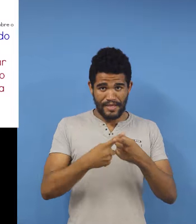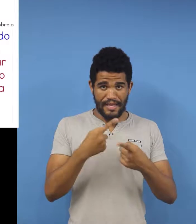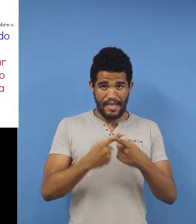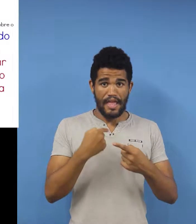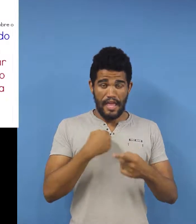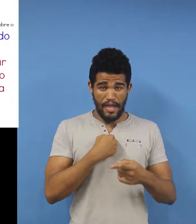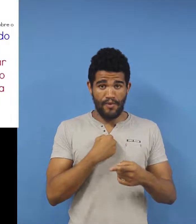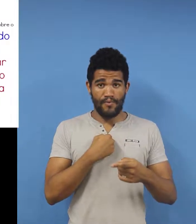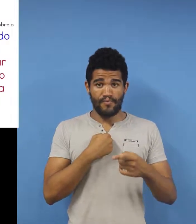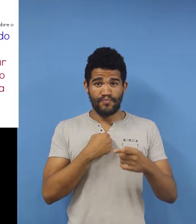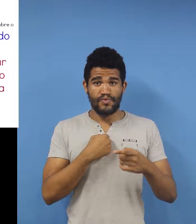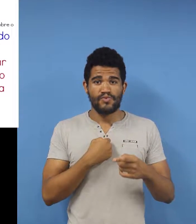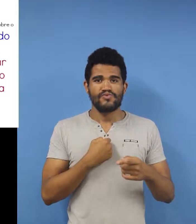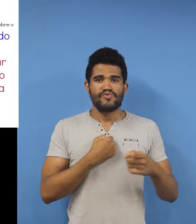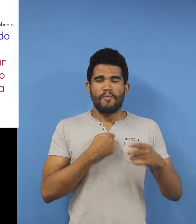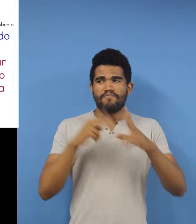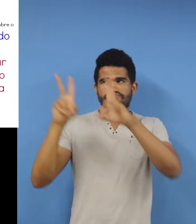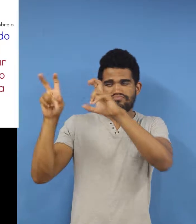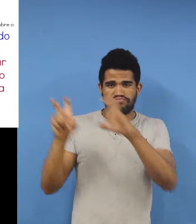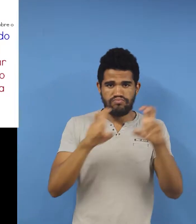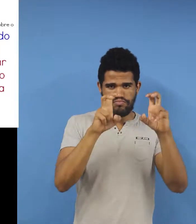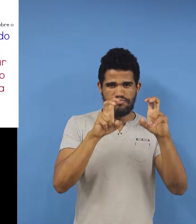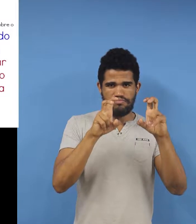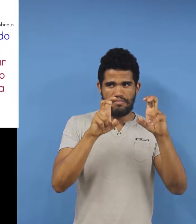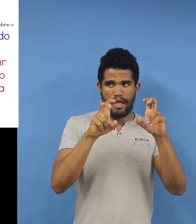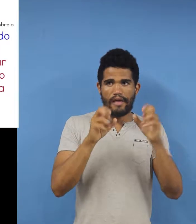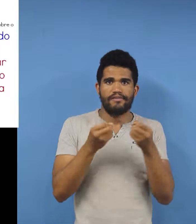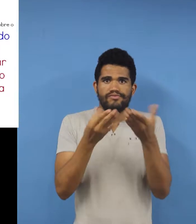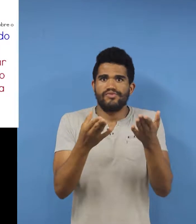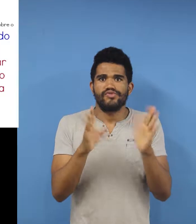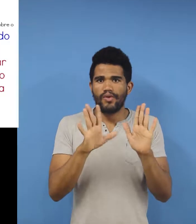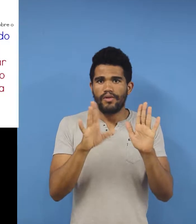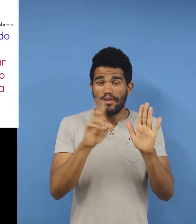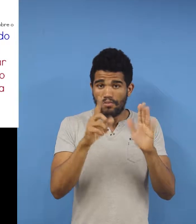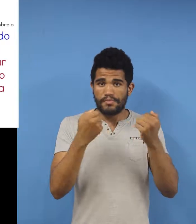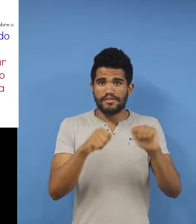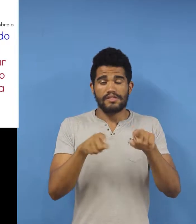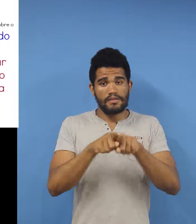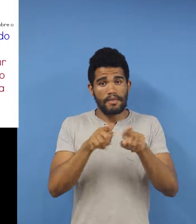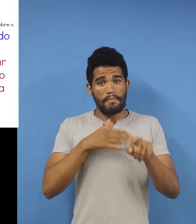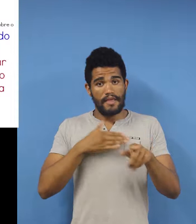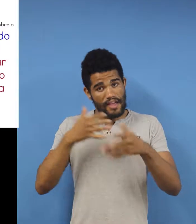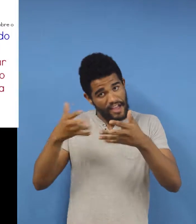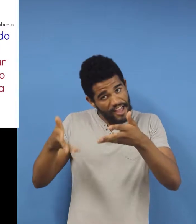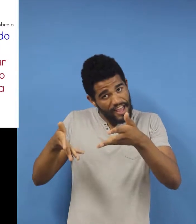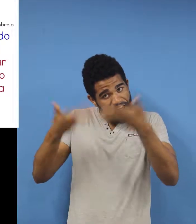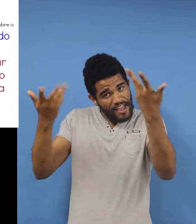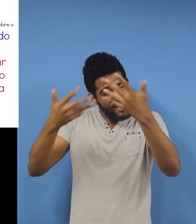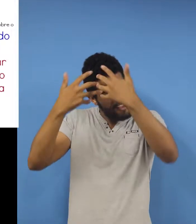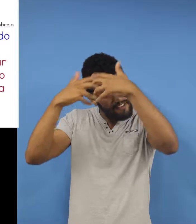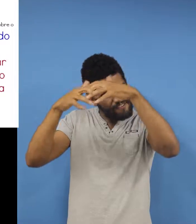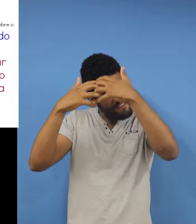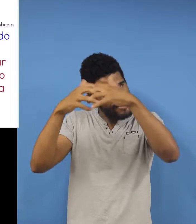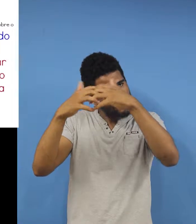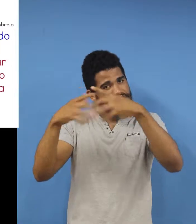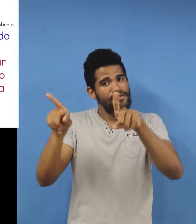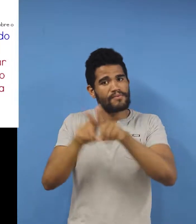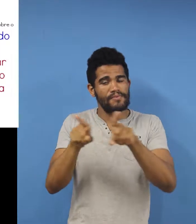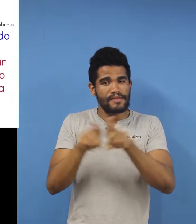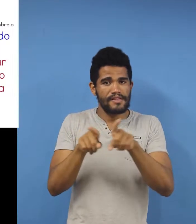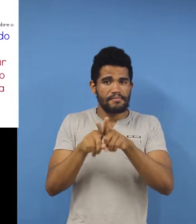a contextualização dessa minha citação, porque sempre que eu trago uma citação, vocês sabem que eu preciso trazer a